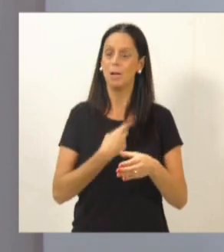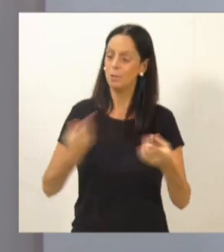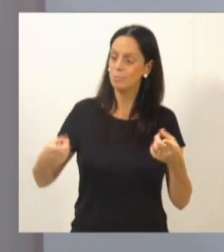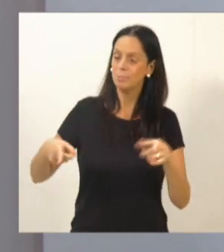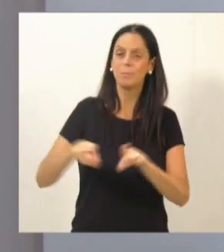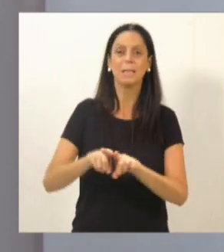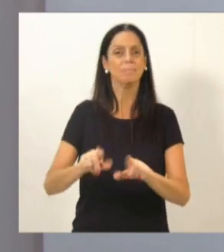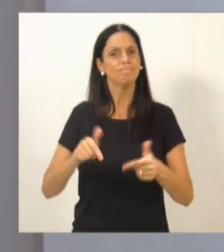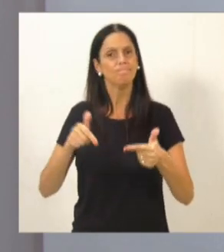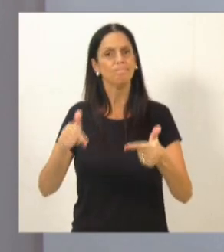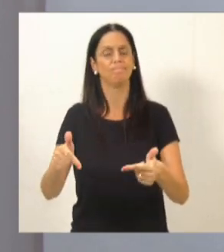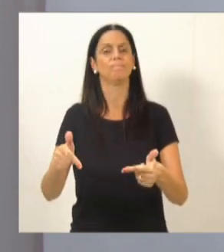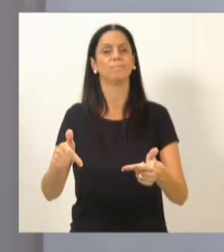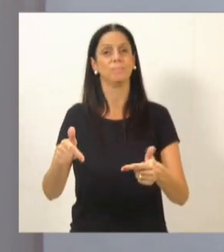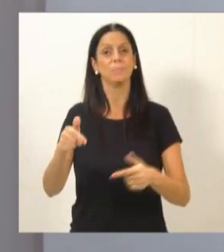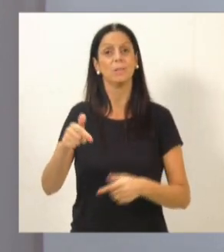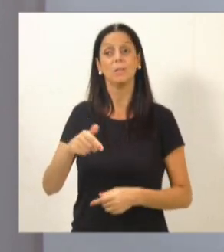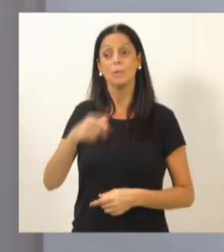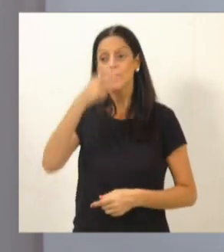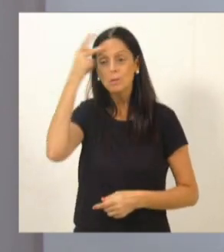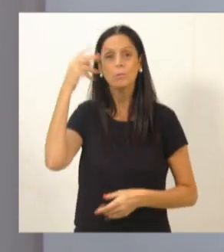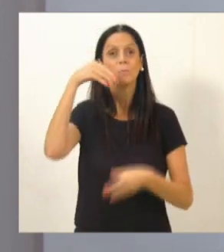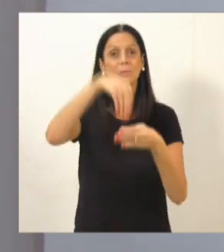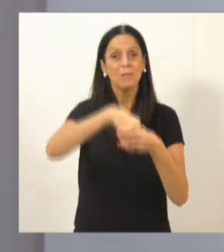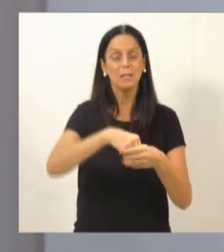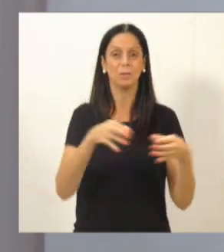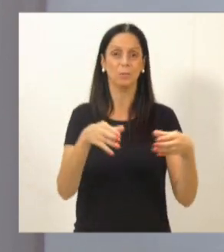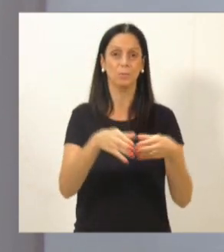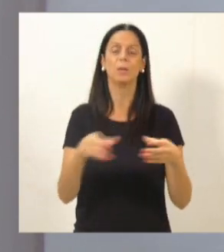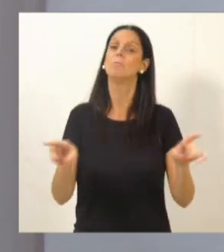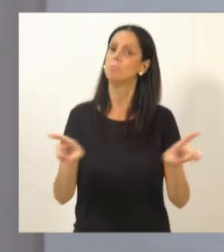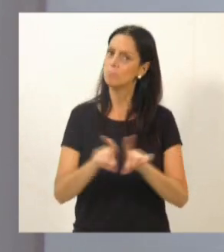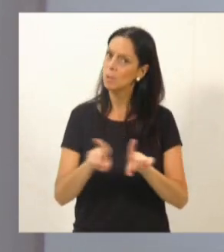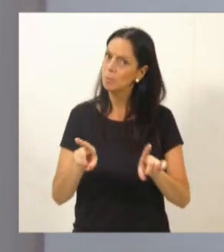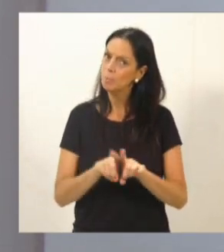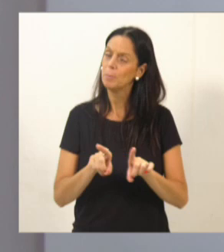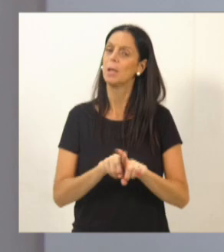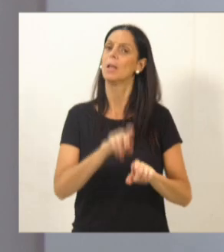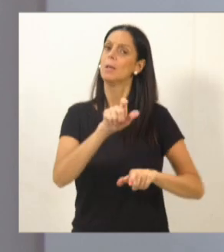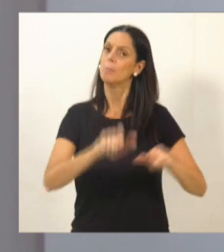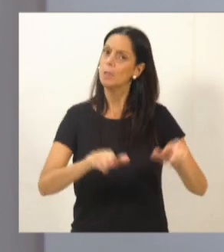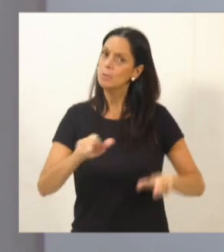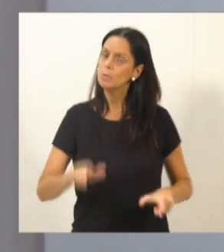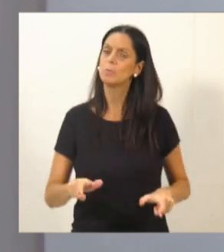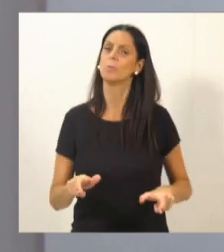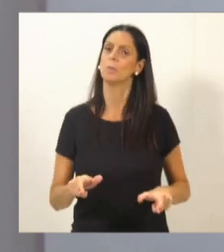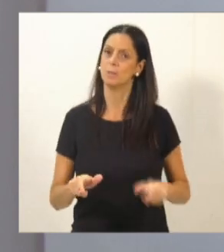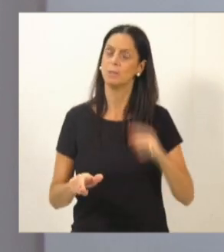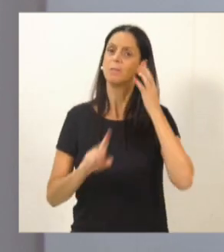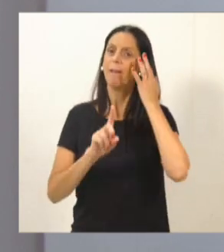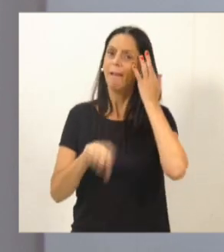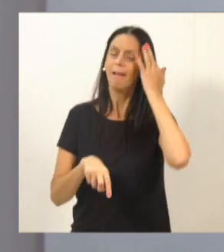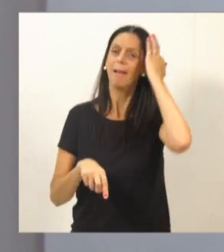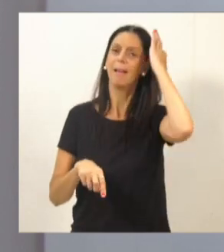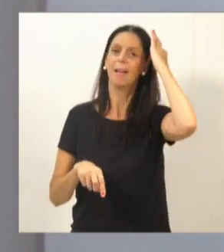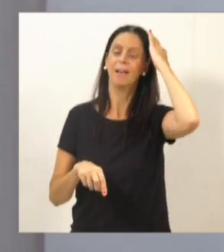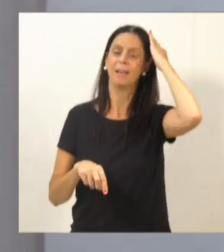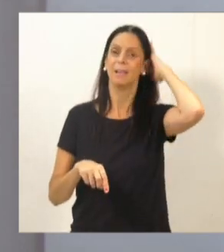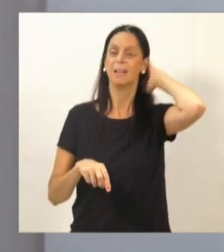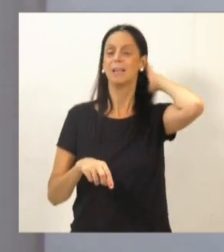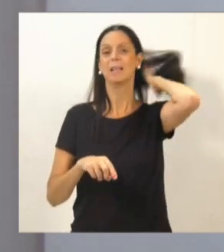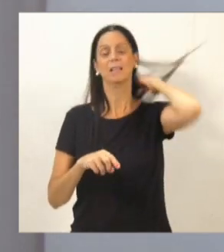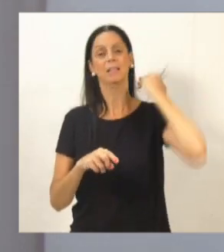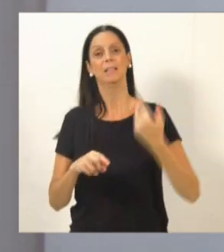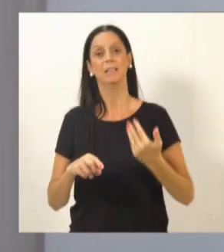que as pessoas que estejam nessa comissão também sejam pessoas que são favoráveis à